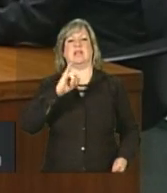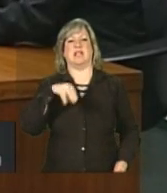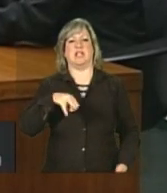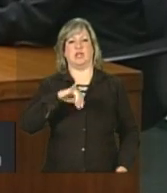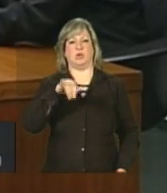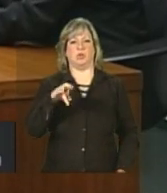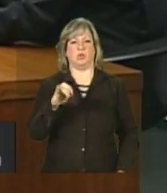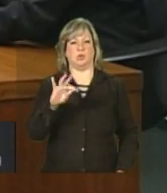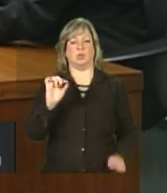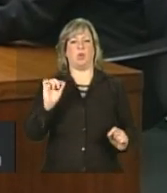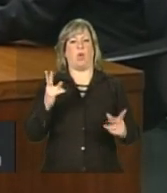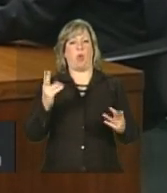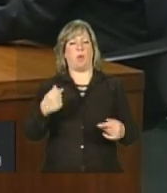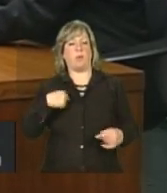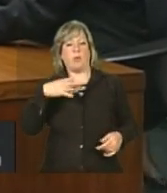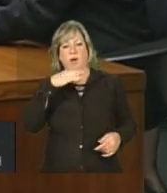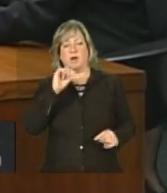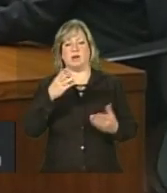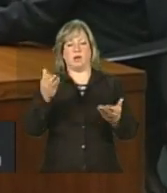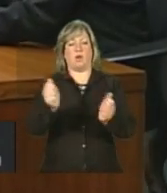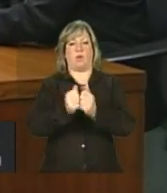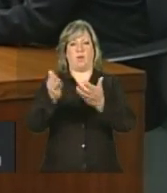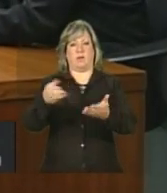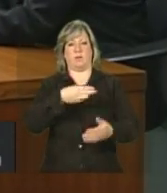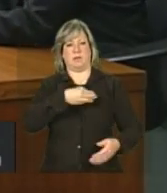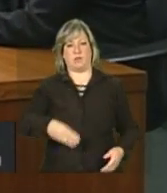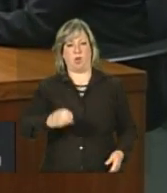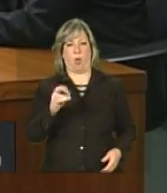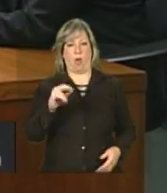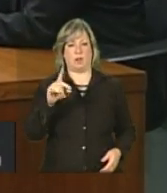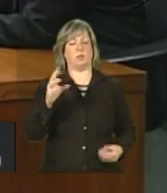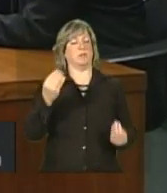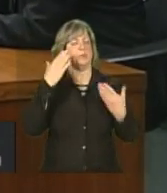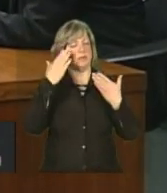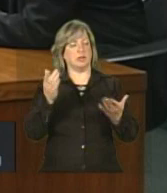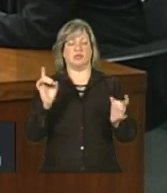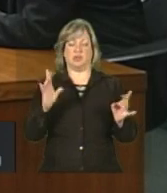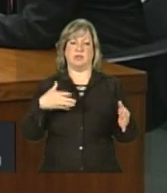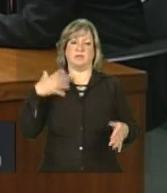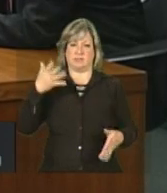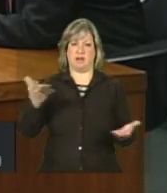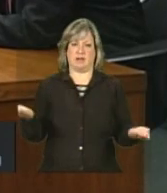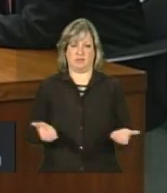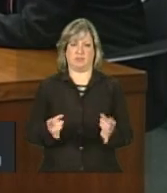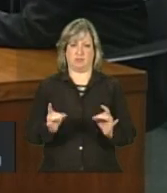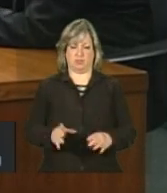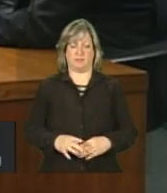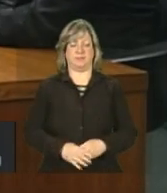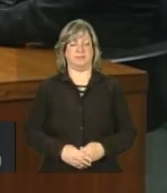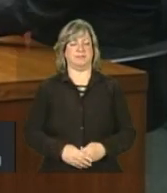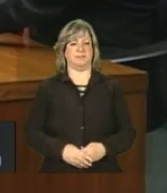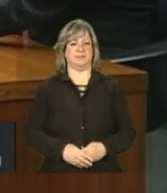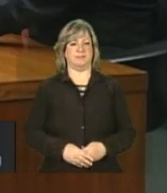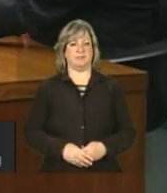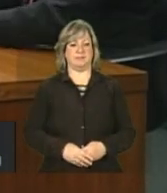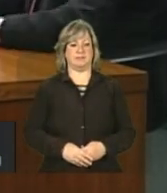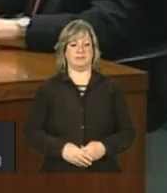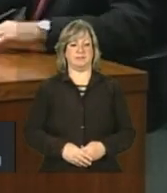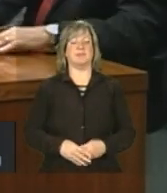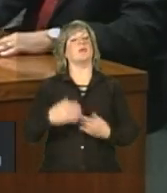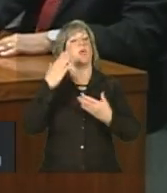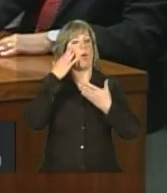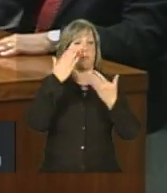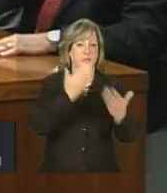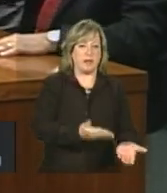como considero foi feito com o ministro Orlando Silva. Era isso, senhor presidente. Muito obrigado pela oportunidade de fazer essa saudação. Obrigado, deputado